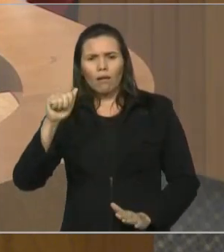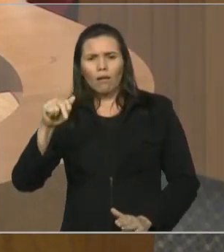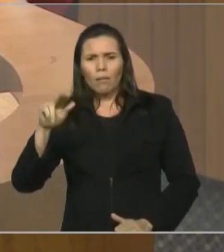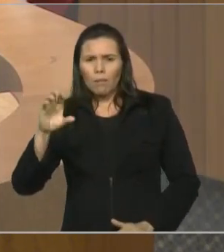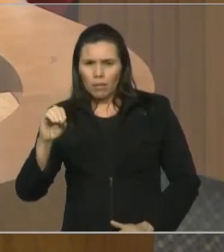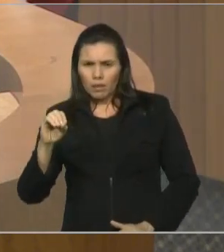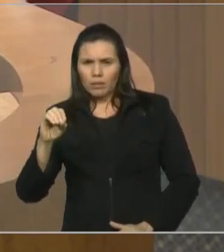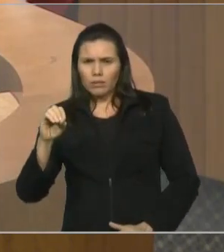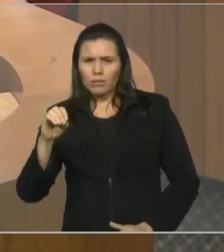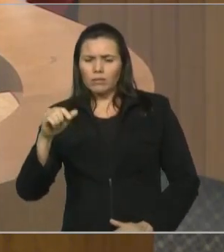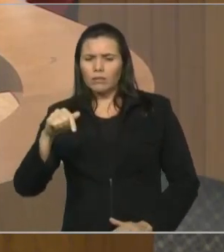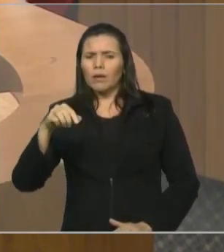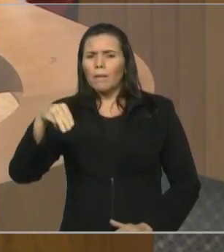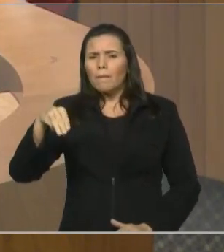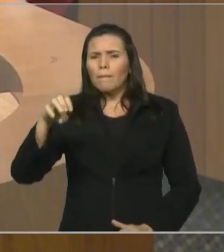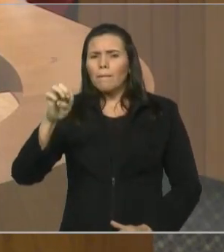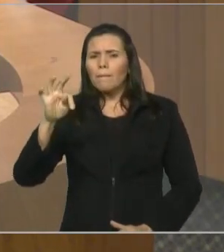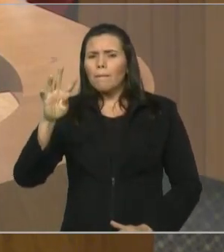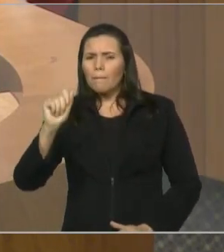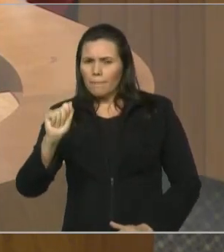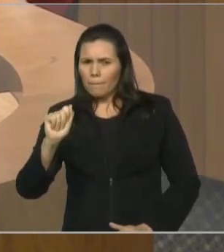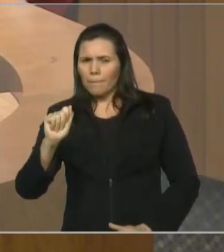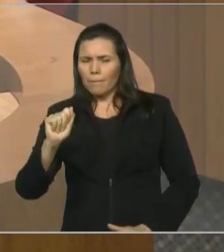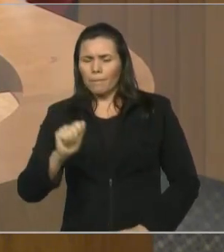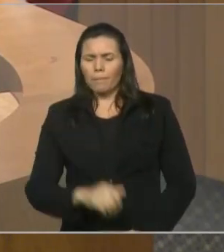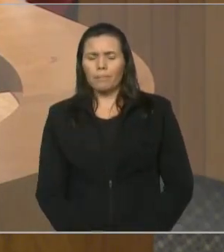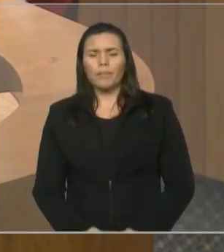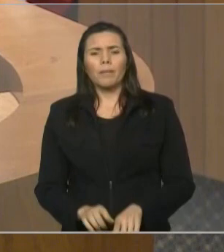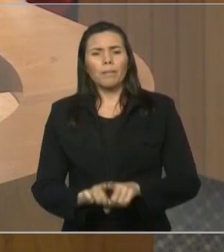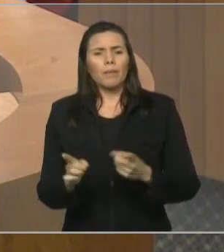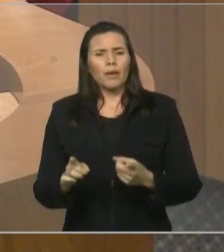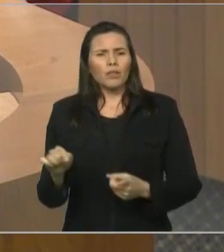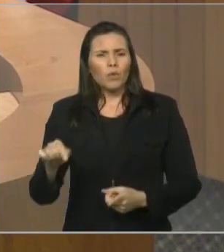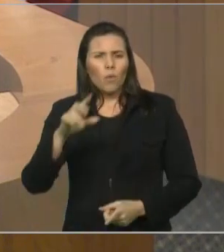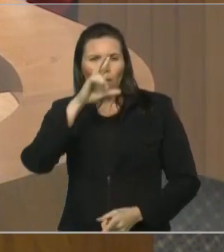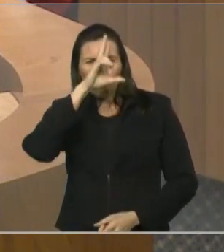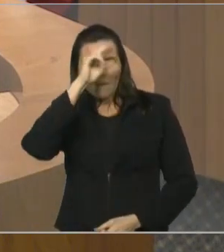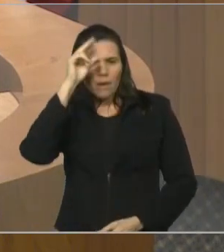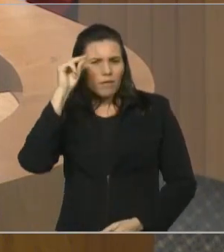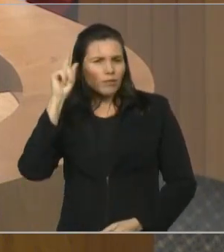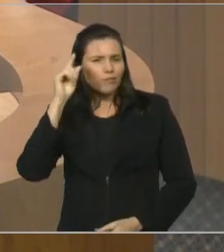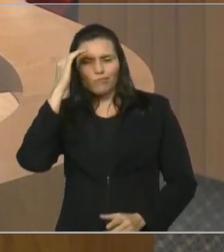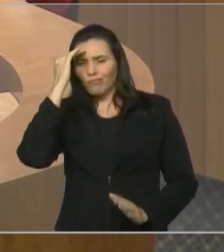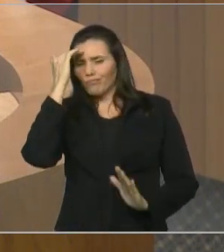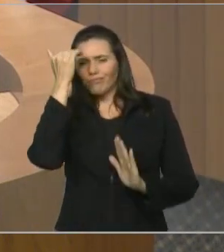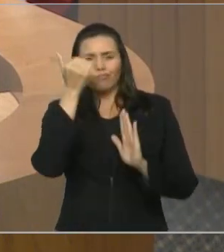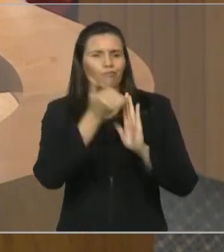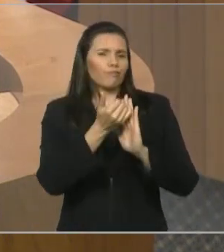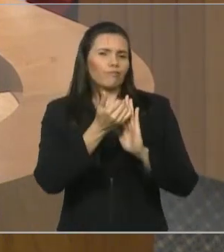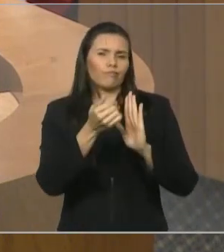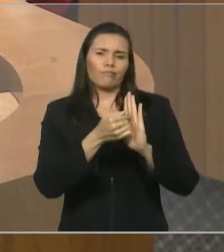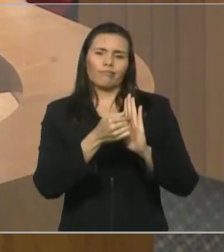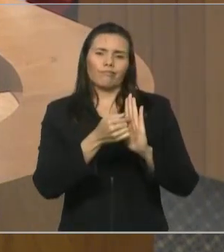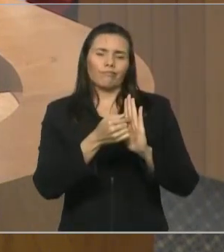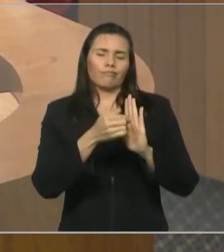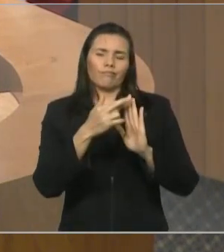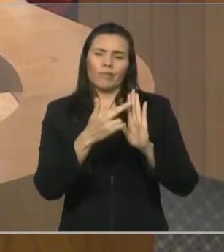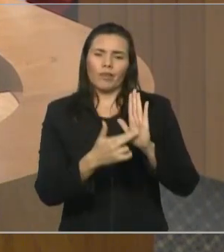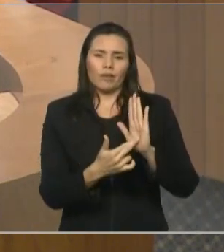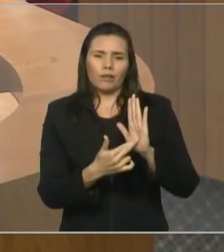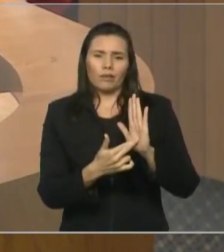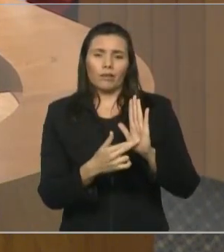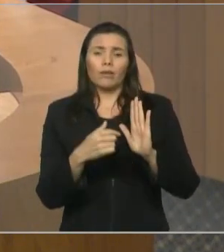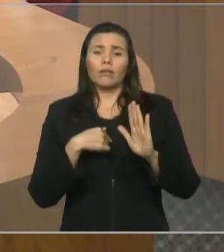descumprindo. Quero chamar a atenção de todos os senhores para o que vou